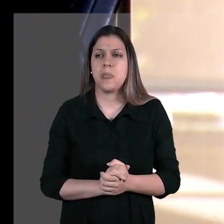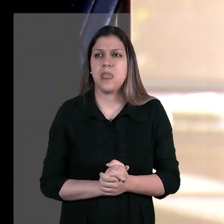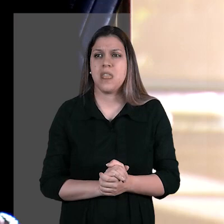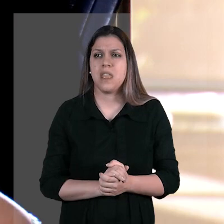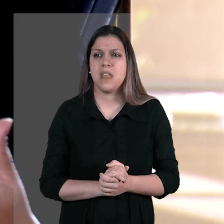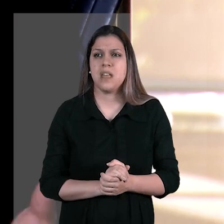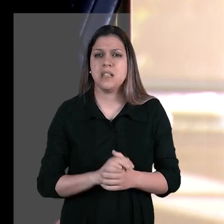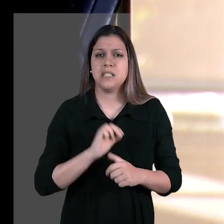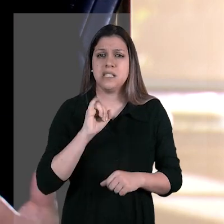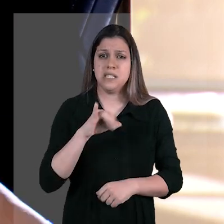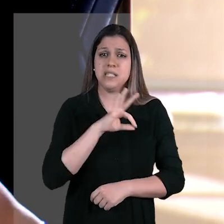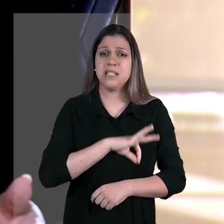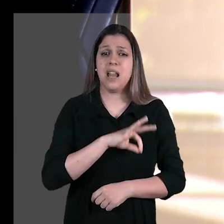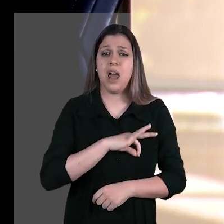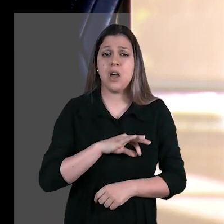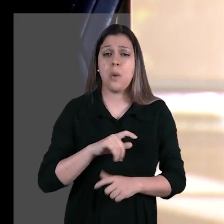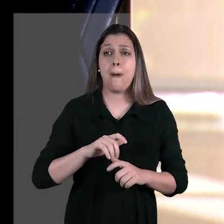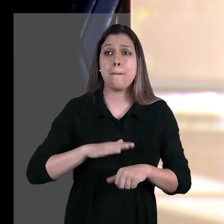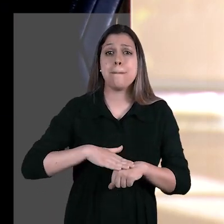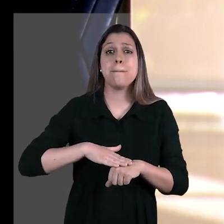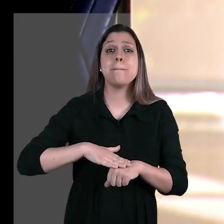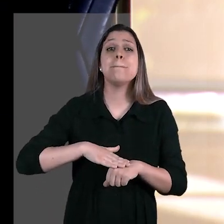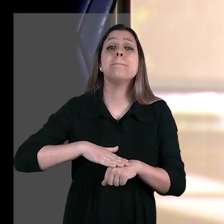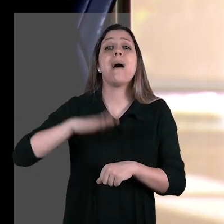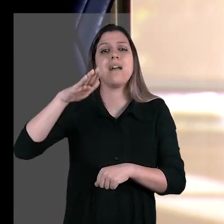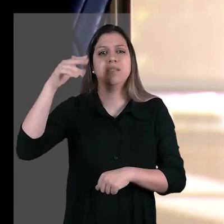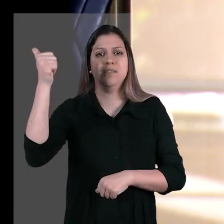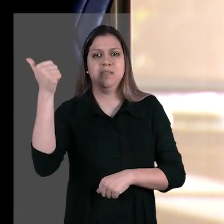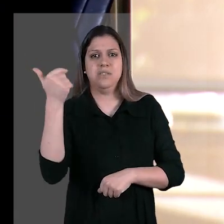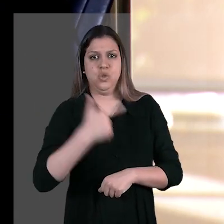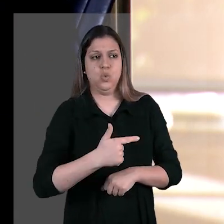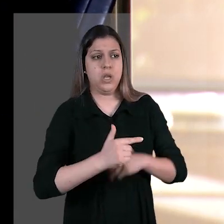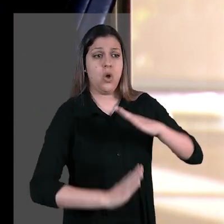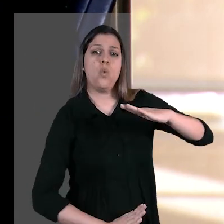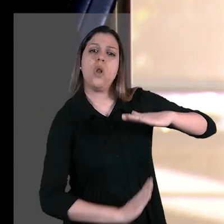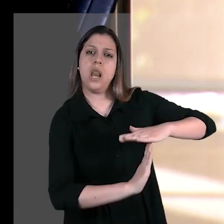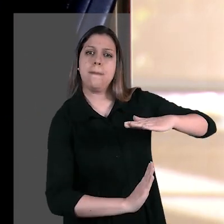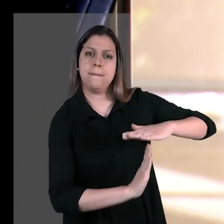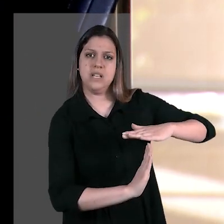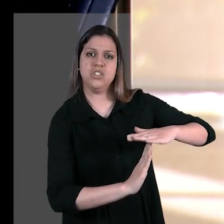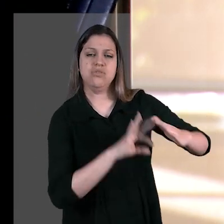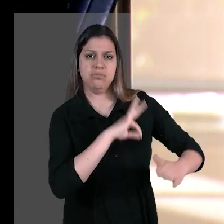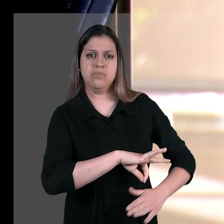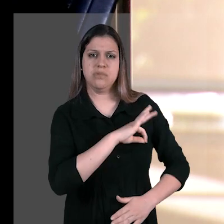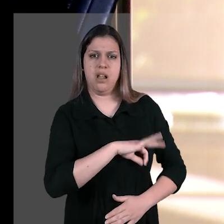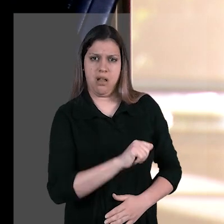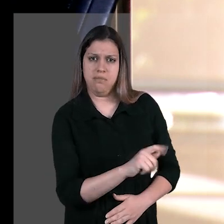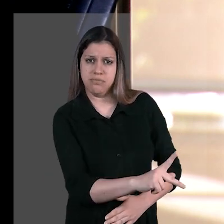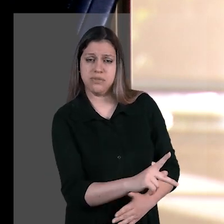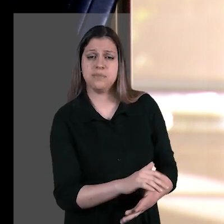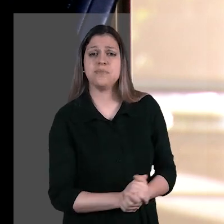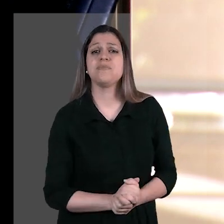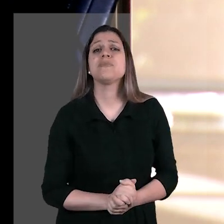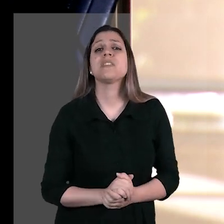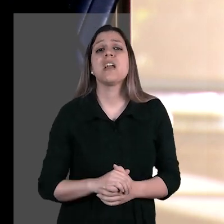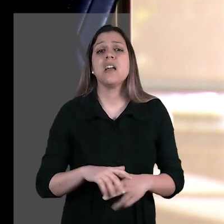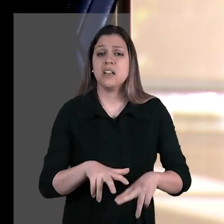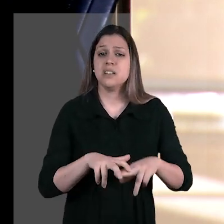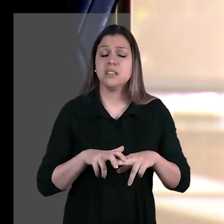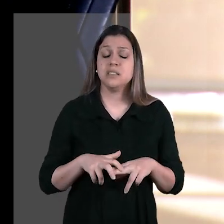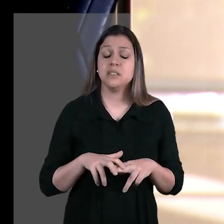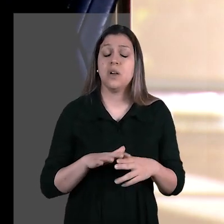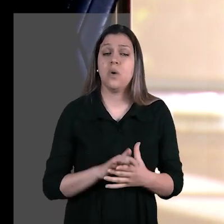resumidamente, mais do que o teto da Previdência. Esse servidor municipal que verte as contribuições